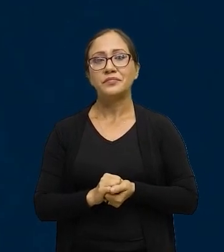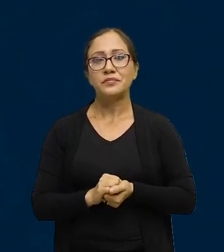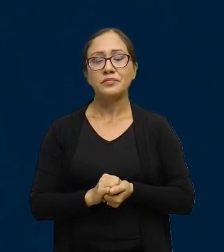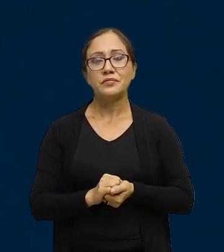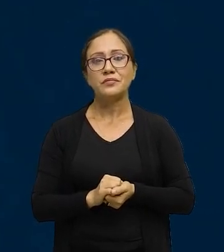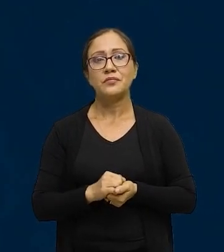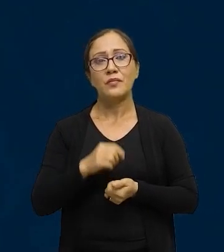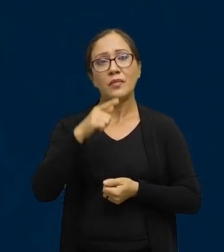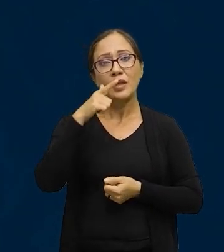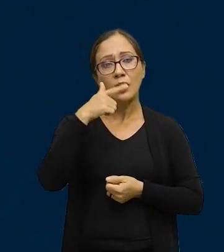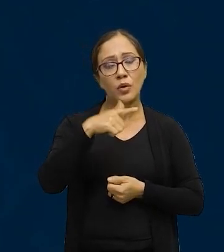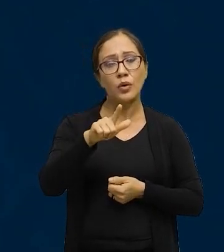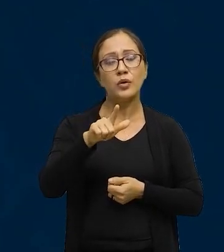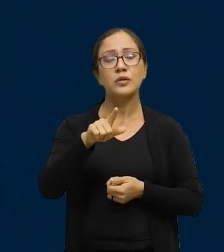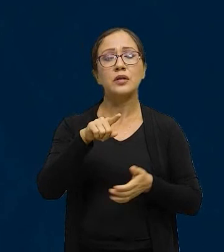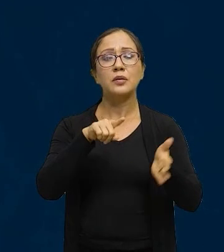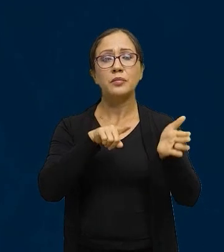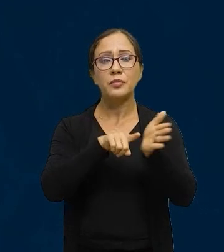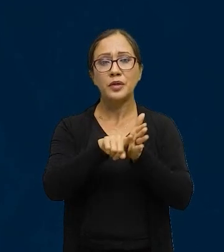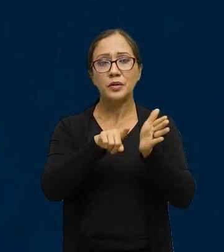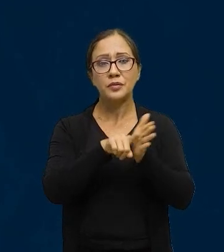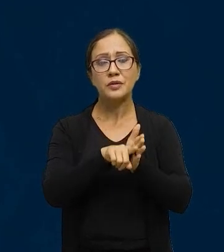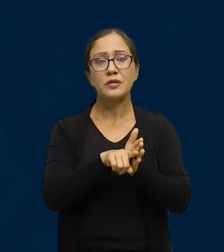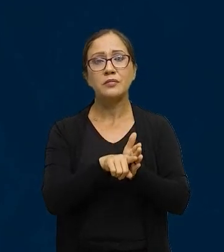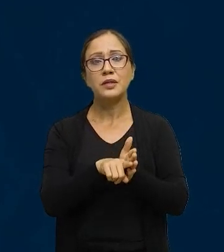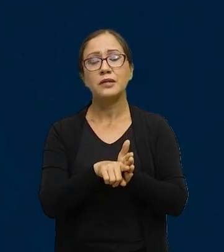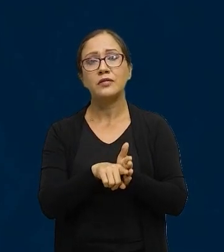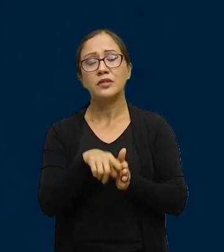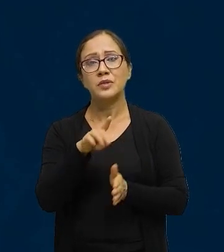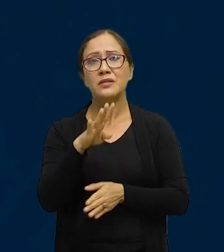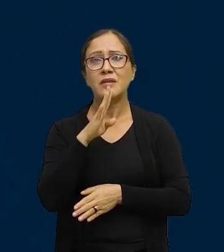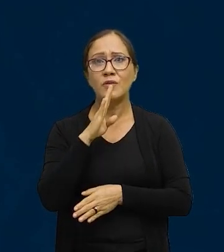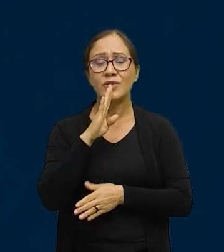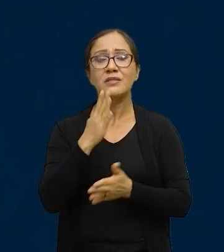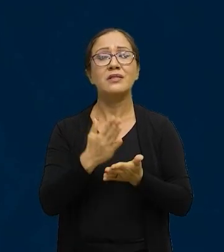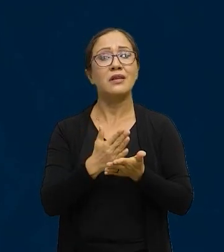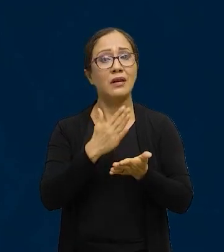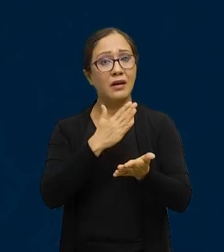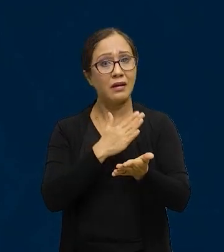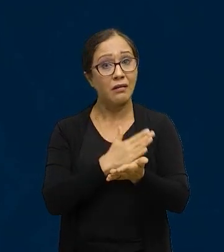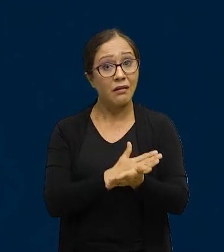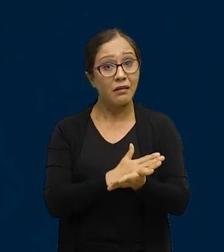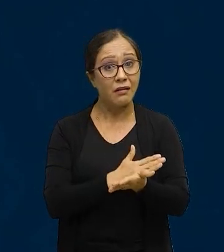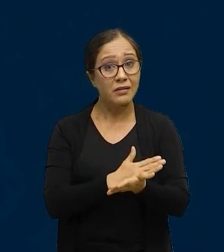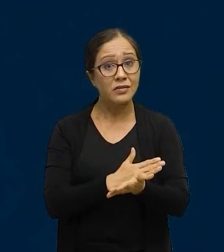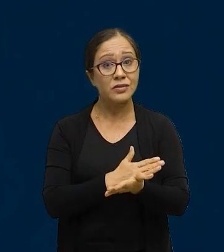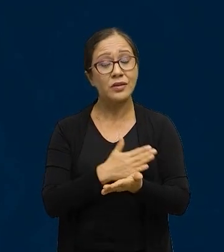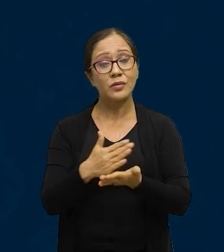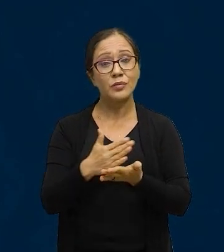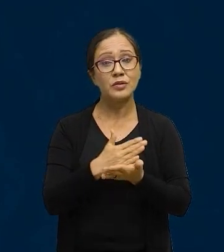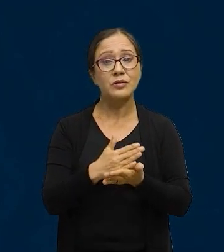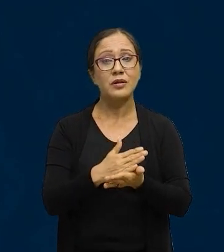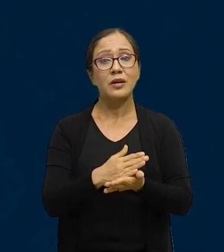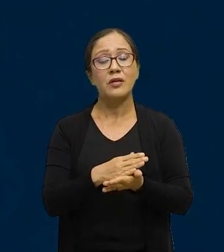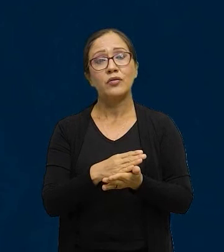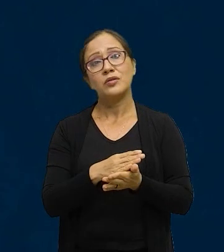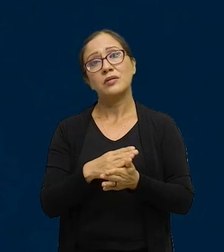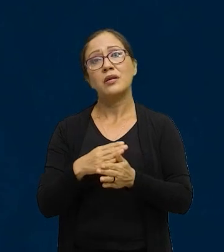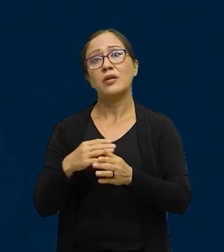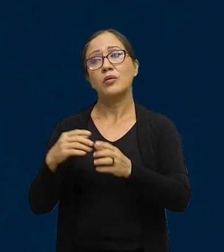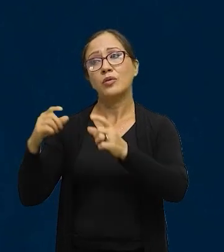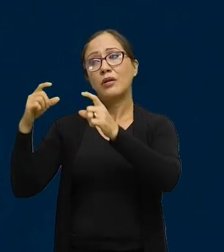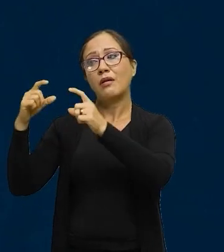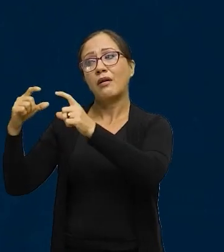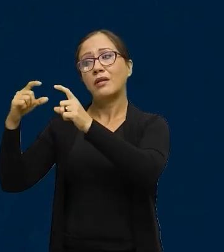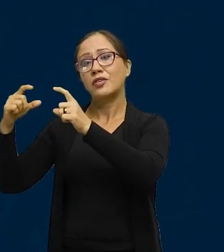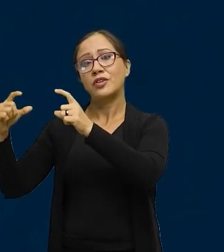Outra pergunta que se faz, conhecimento prévio. Qual o conhecimento prévio que você usa para interpretar a tirinha, cartoon